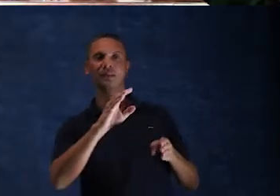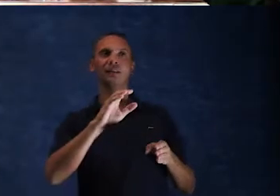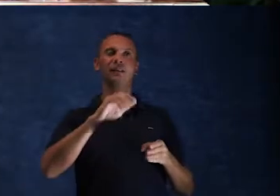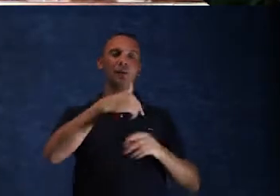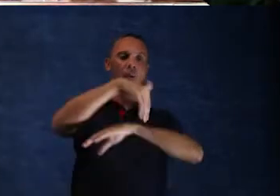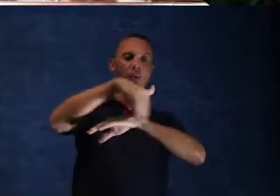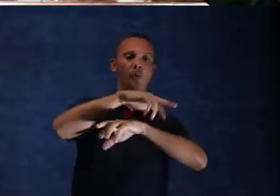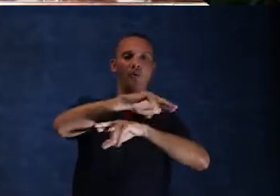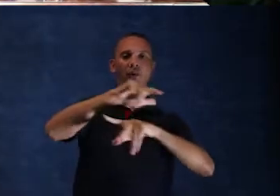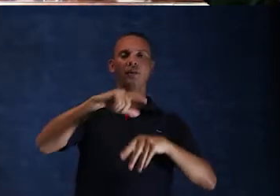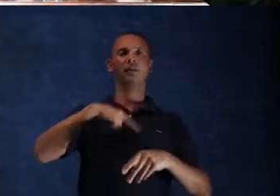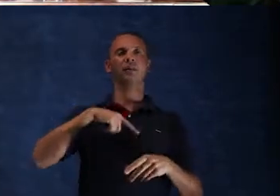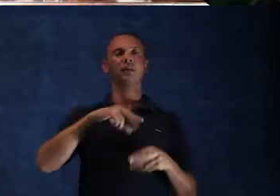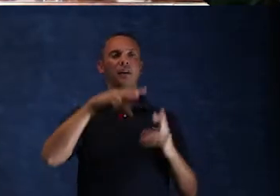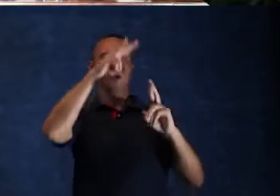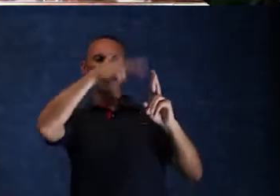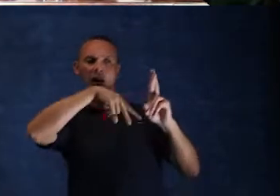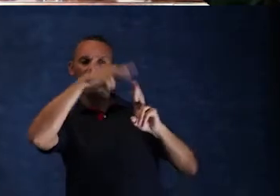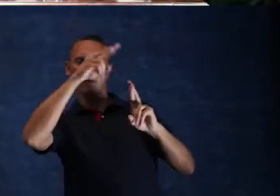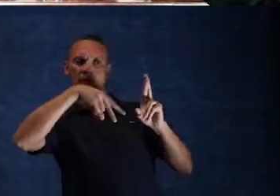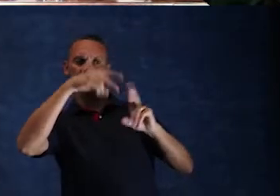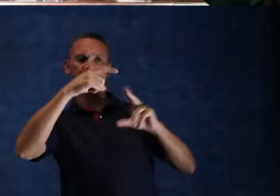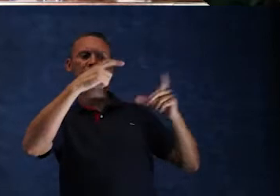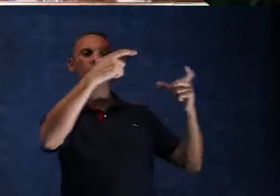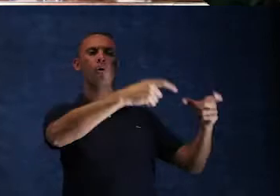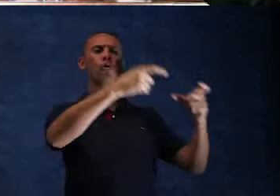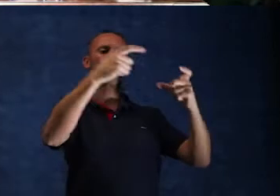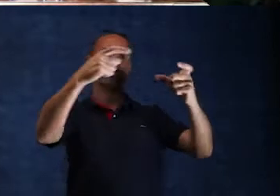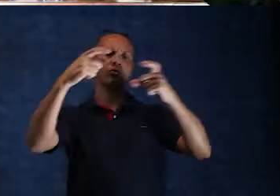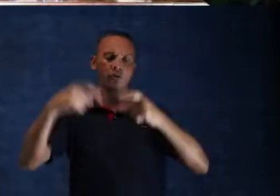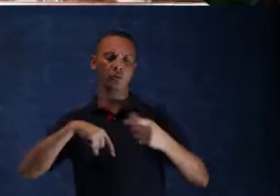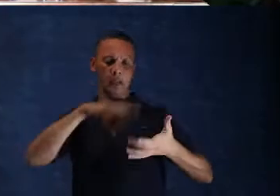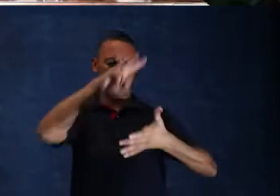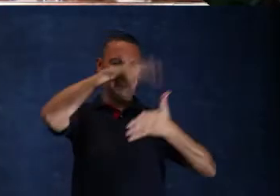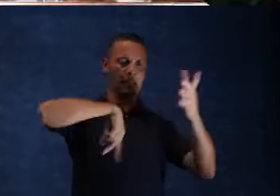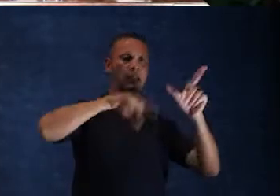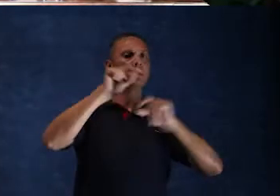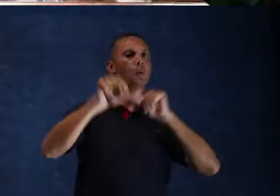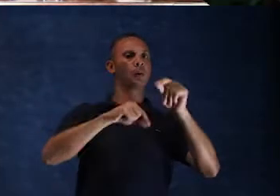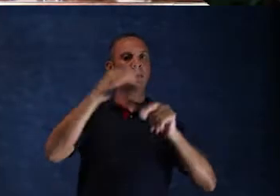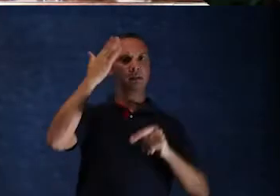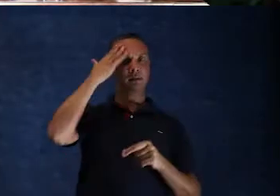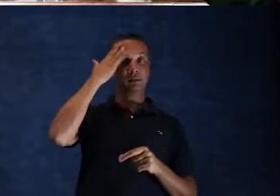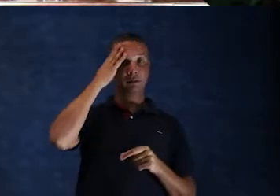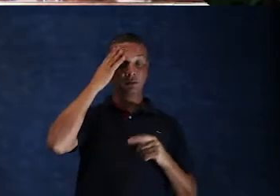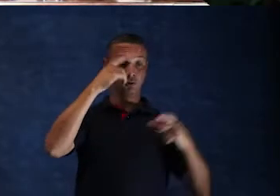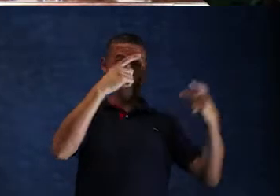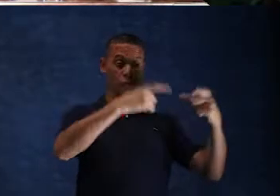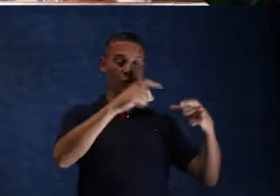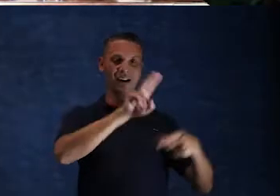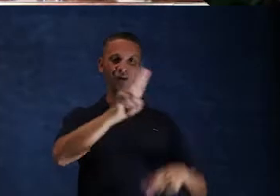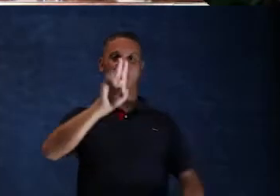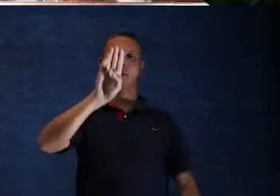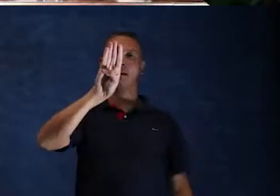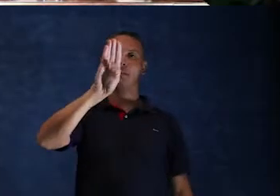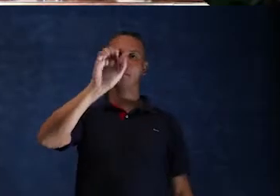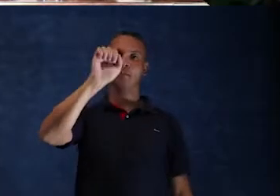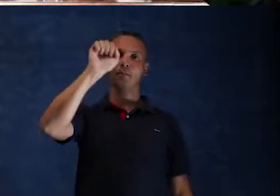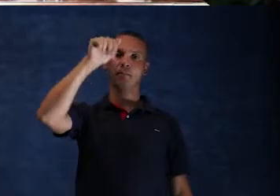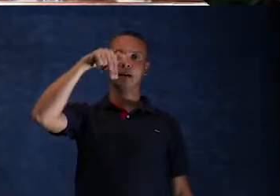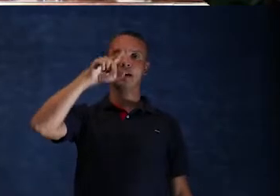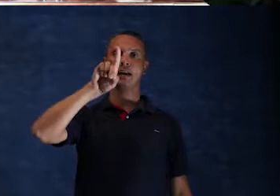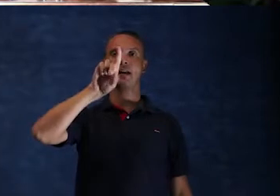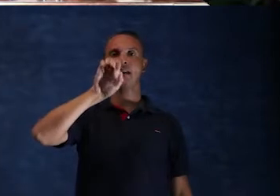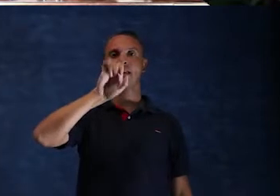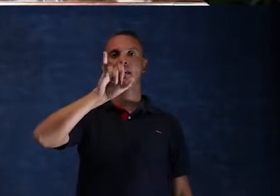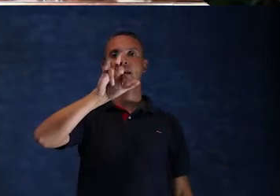Latânias, constituem-se referências espaciais instigantes para os leitores. O bairro Bandeirantes, ou São Luís, bem como